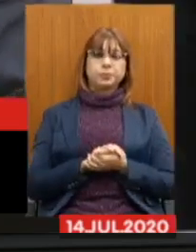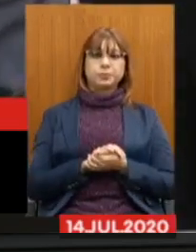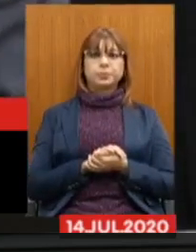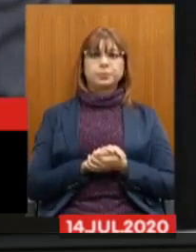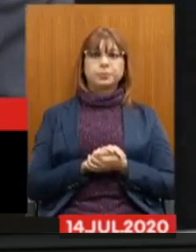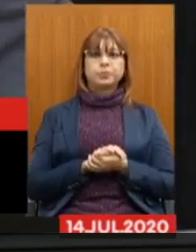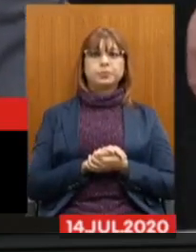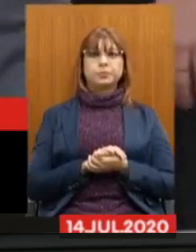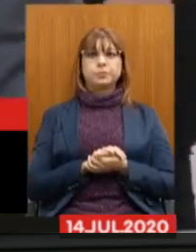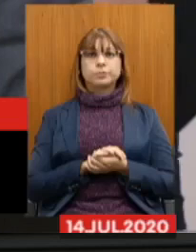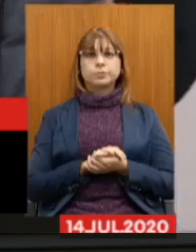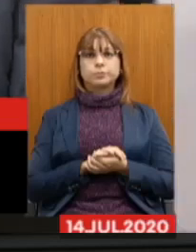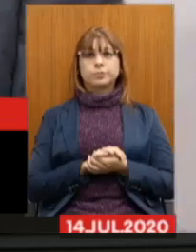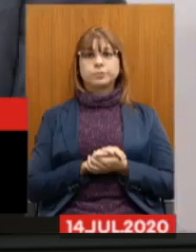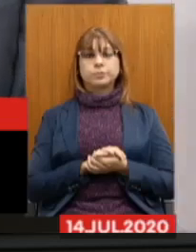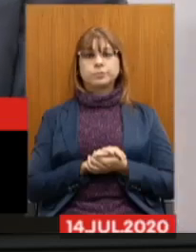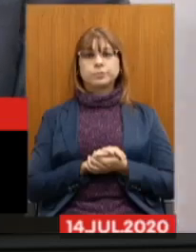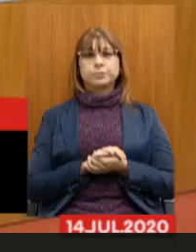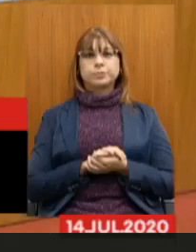Melhor, né?